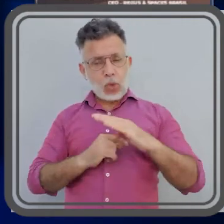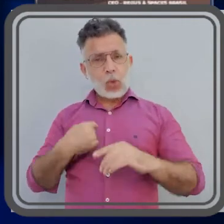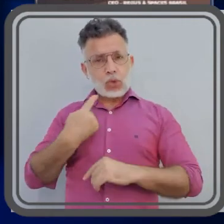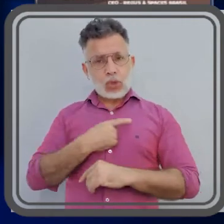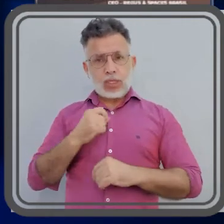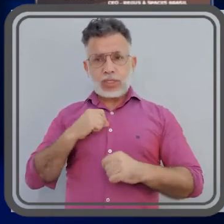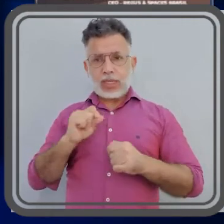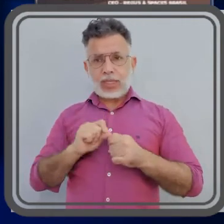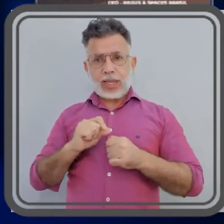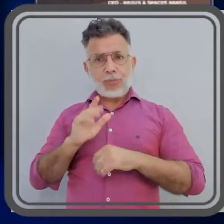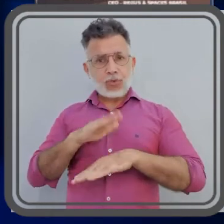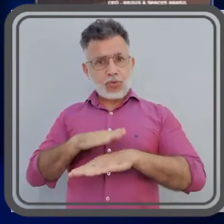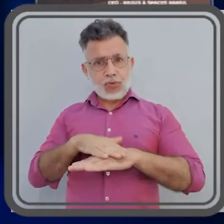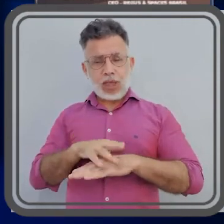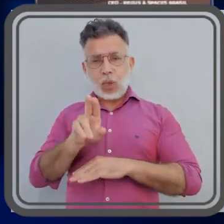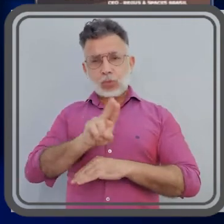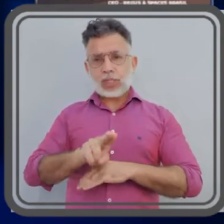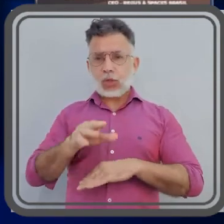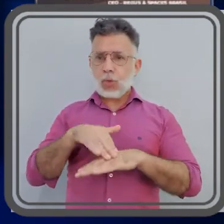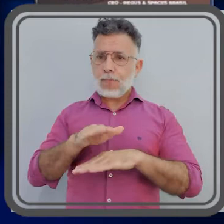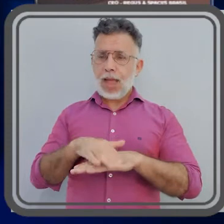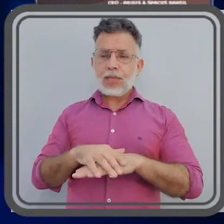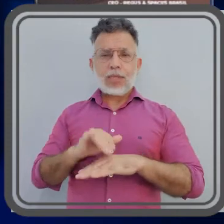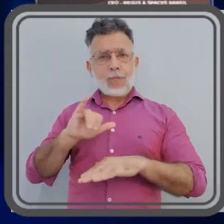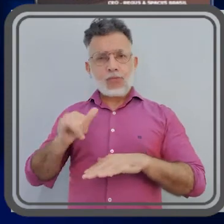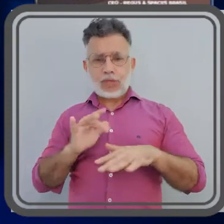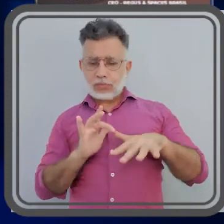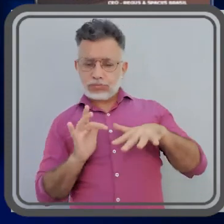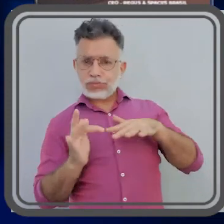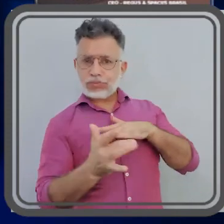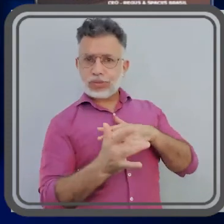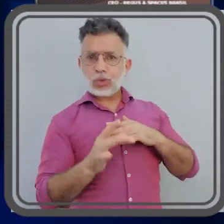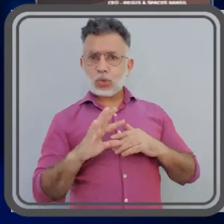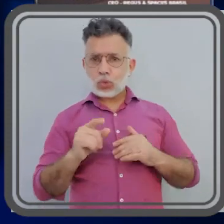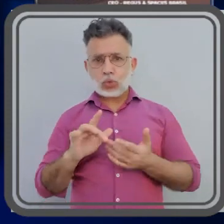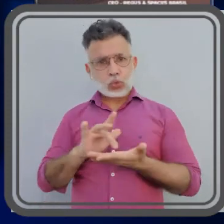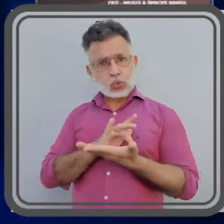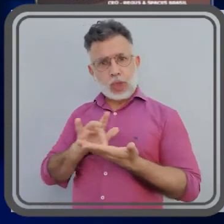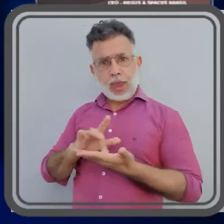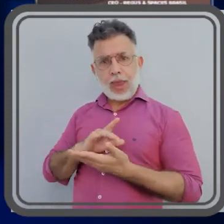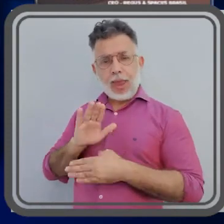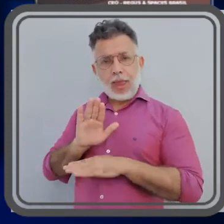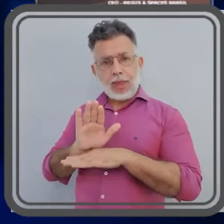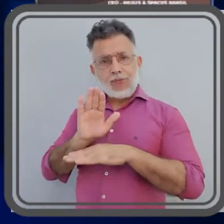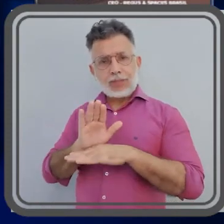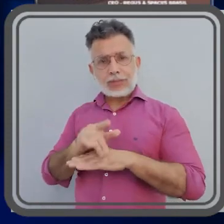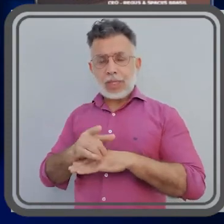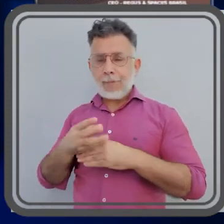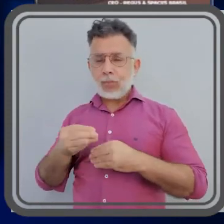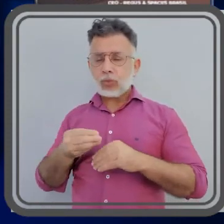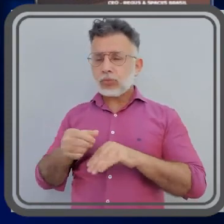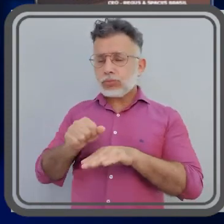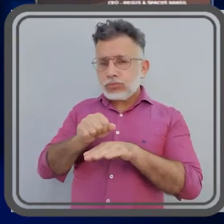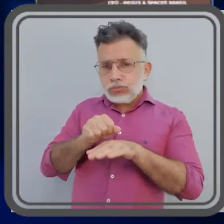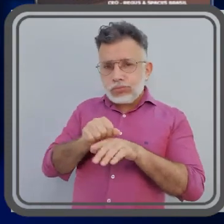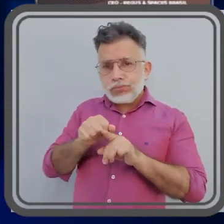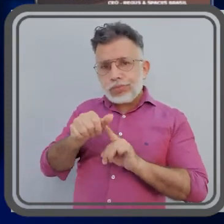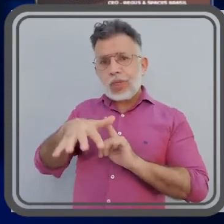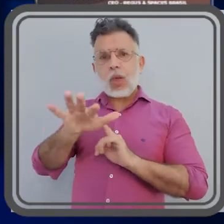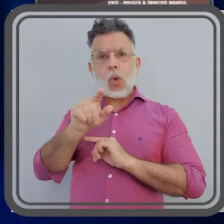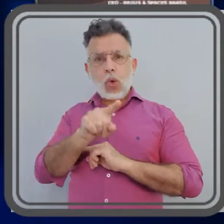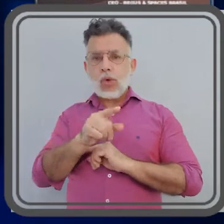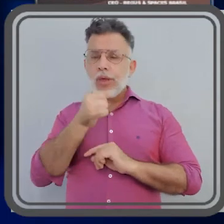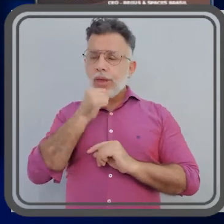tem feito é usado muito esses canais digitais que facilitam muito a distribuição, que